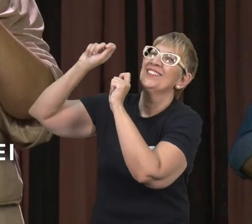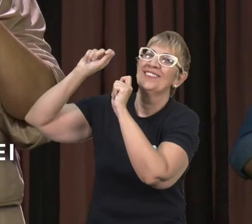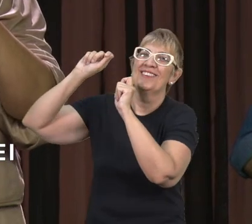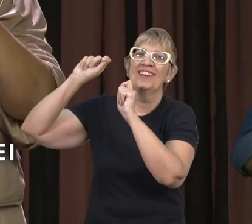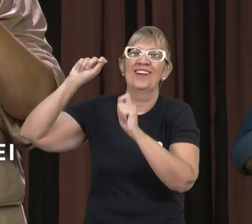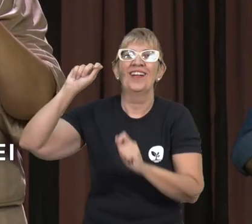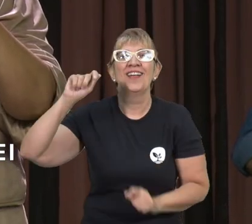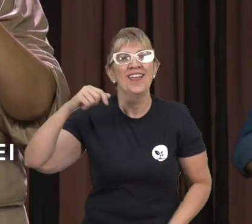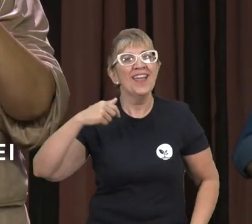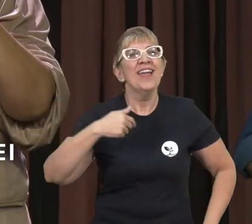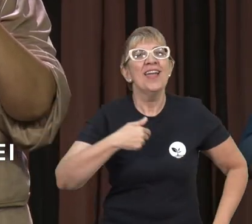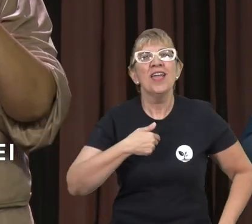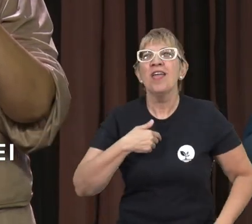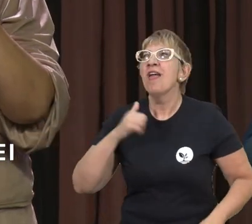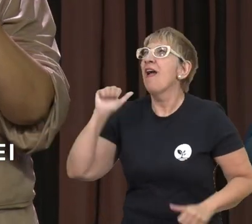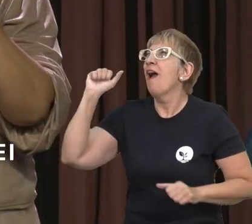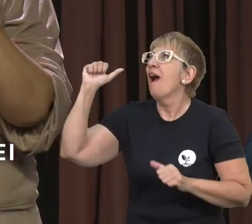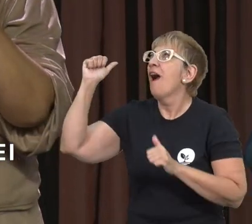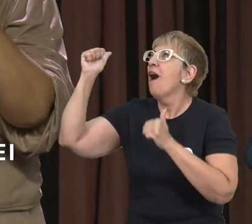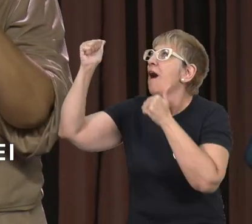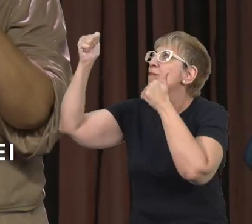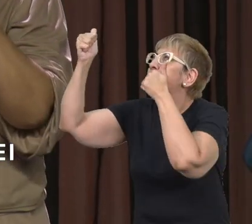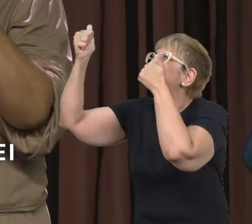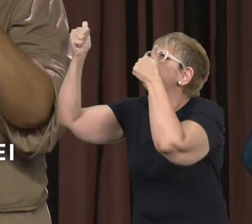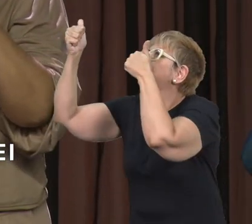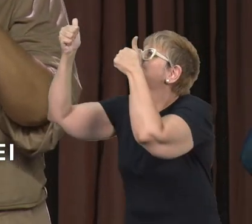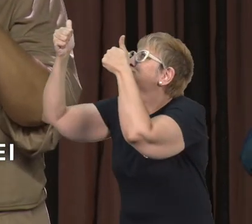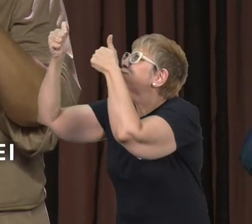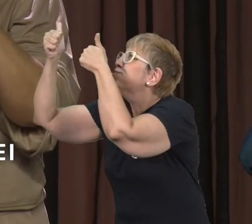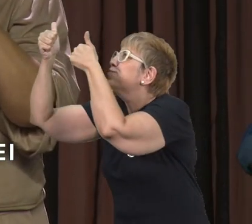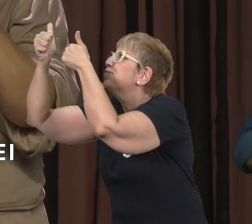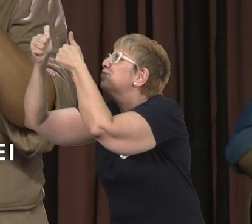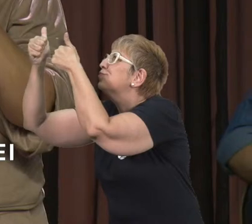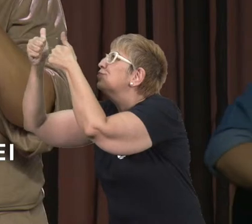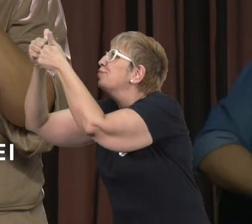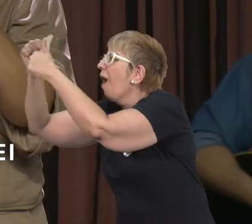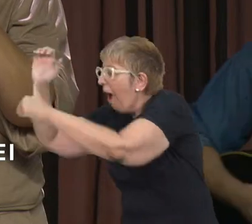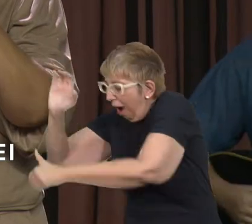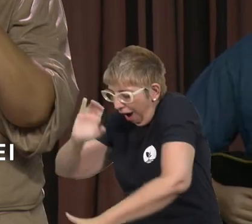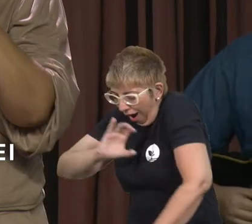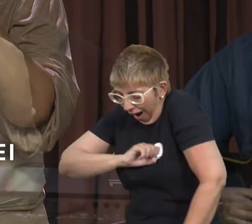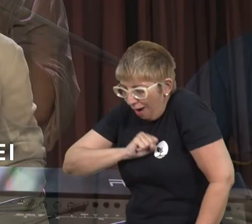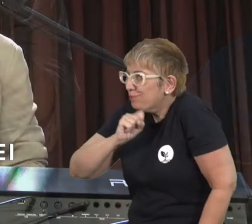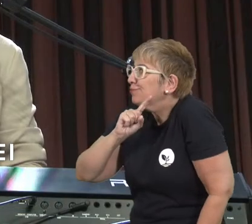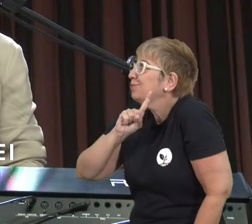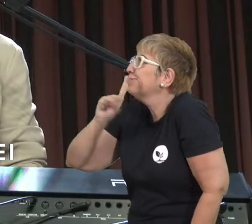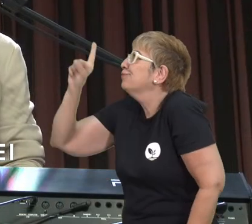Quando atraído me encontrei no amor de